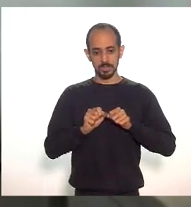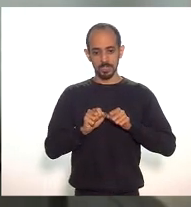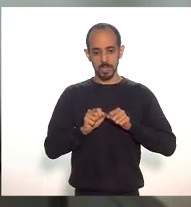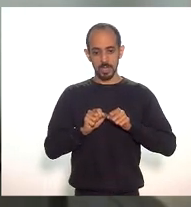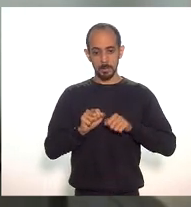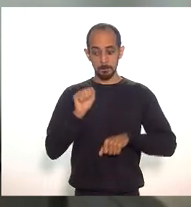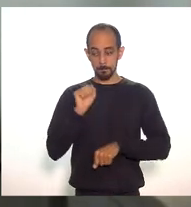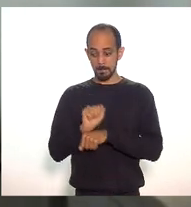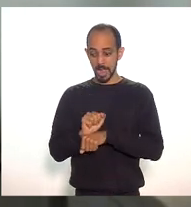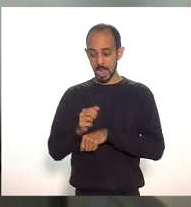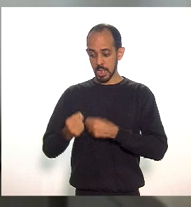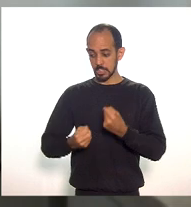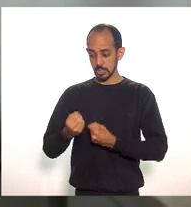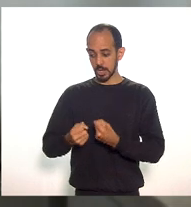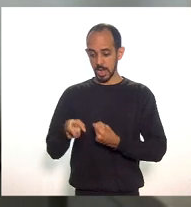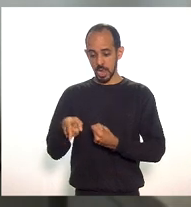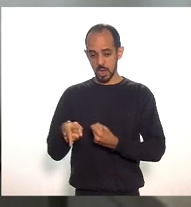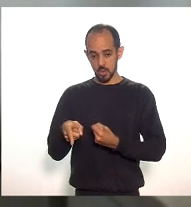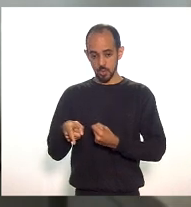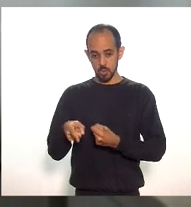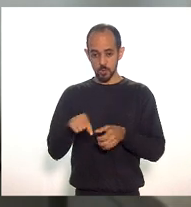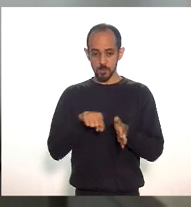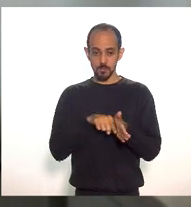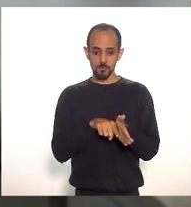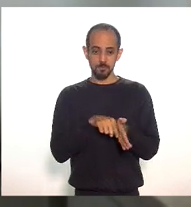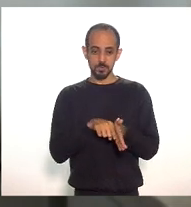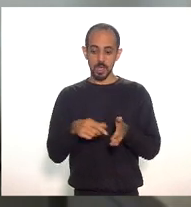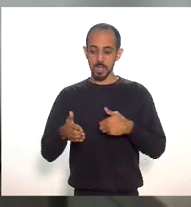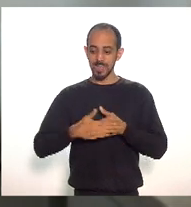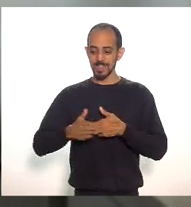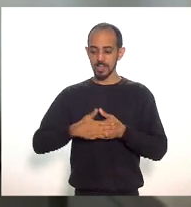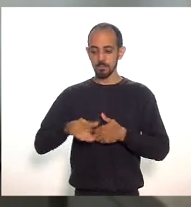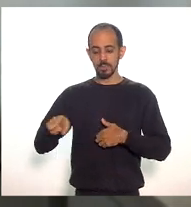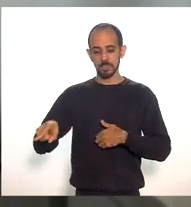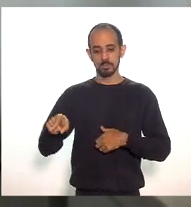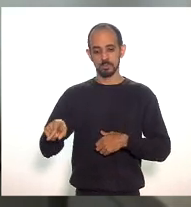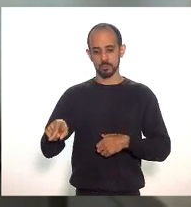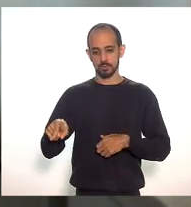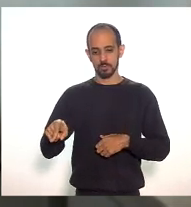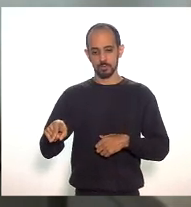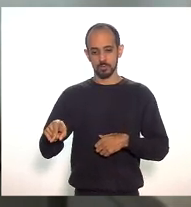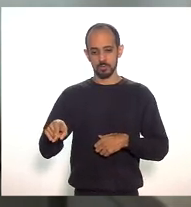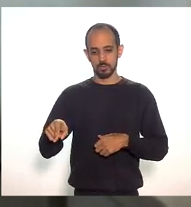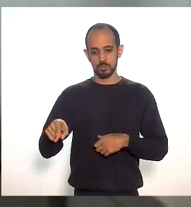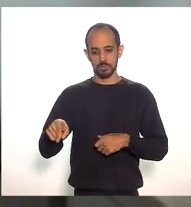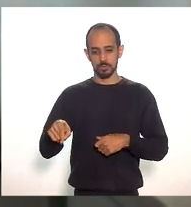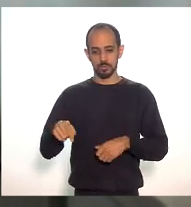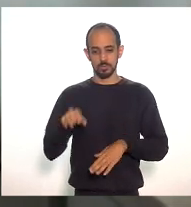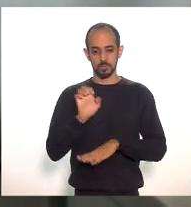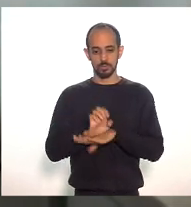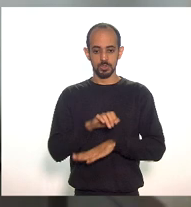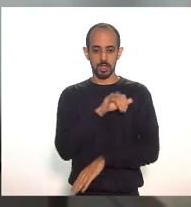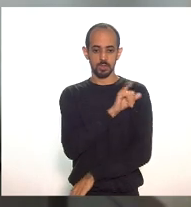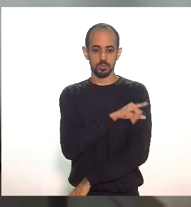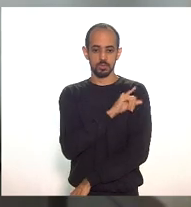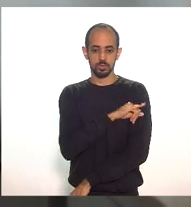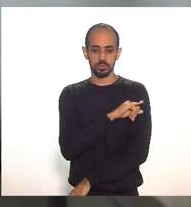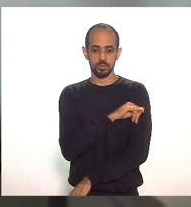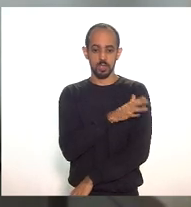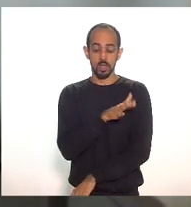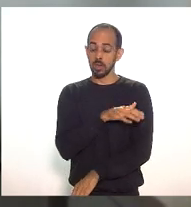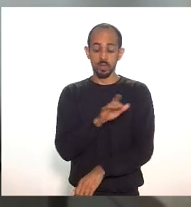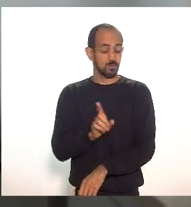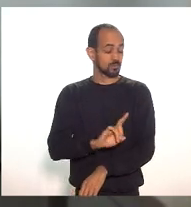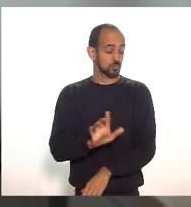blitz um desses fiscalização e o estado de